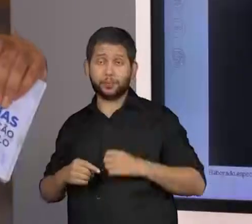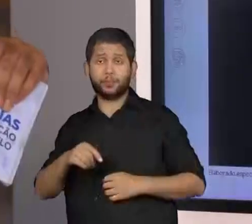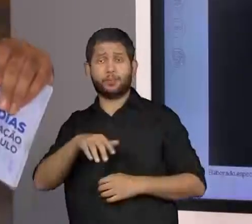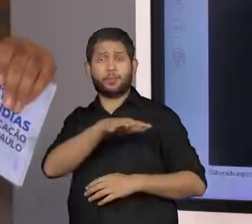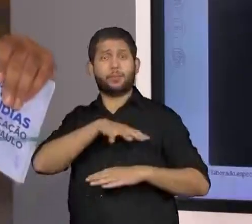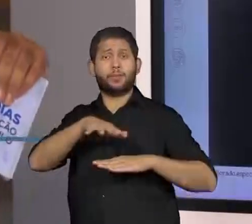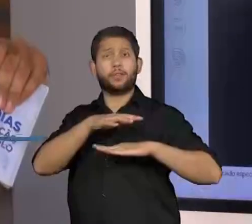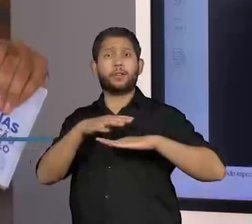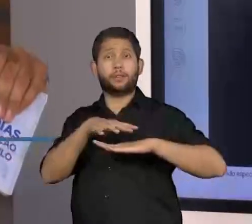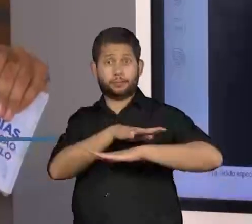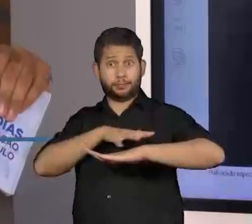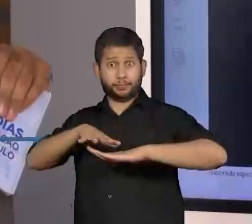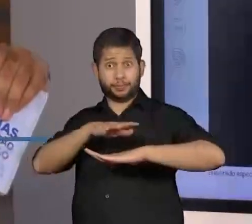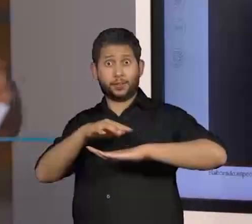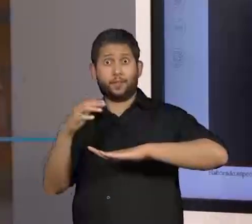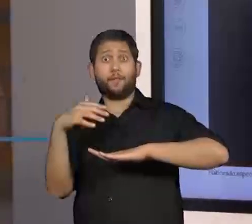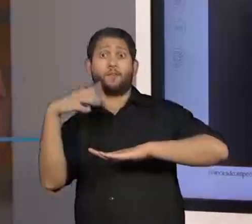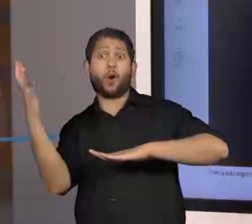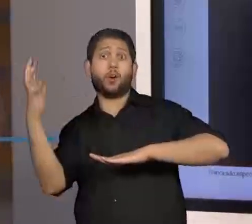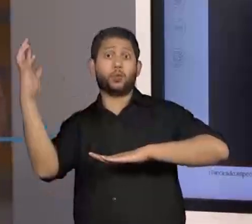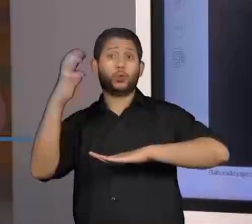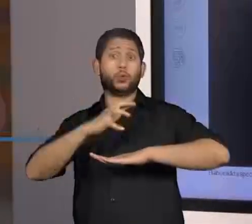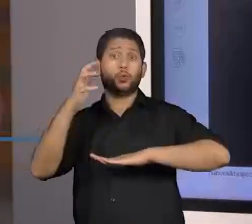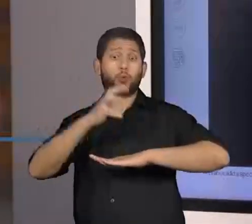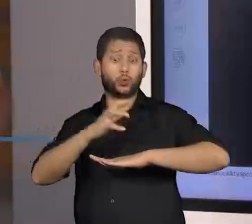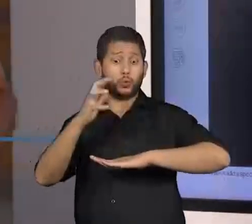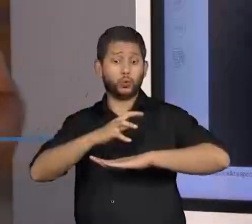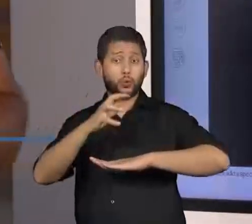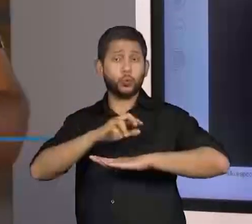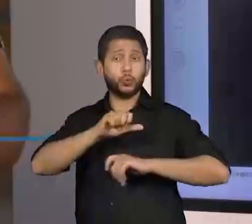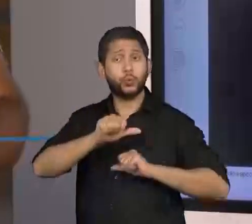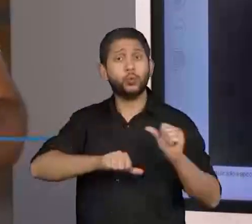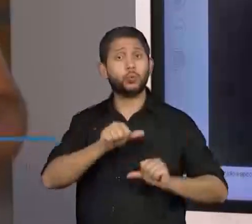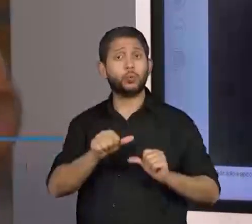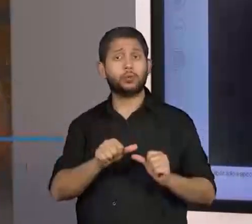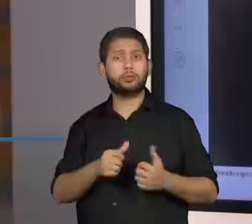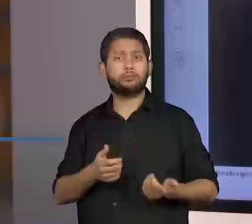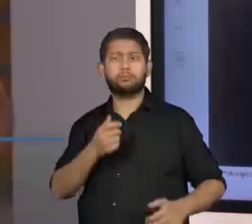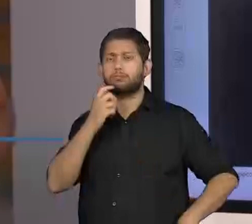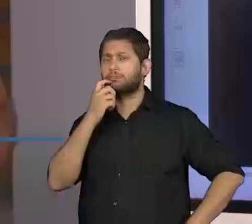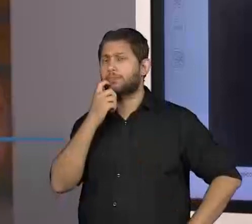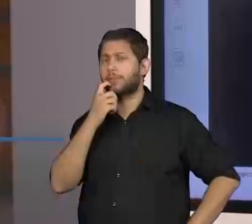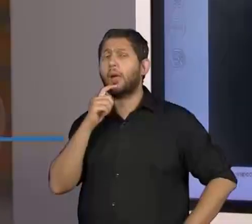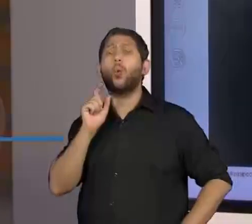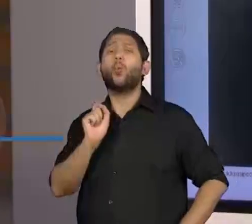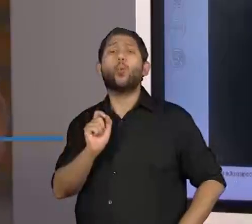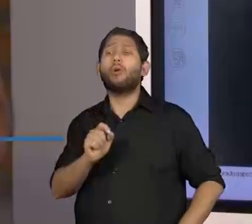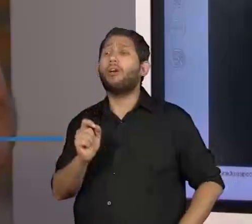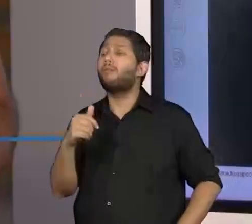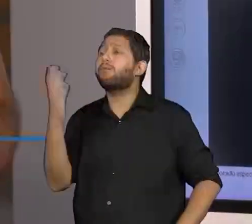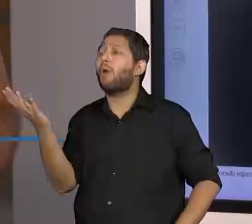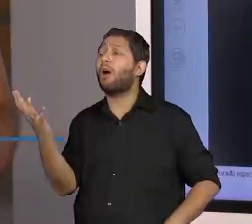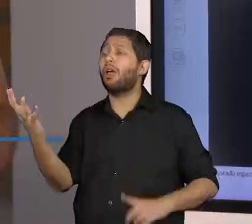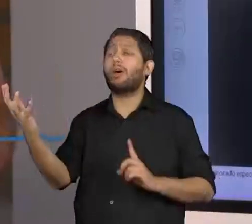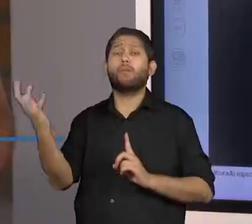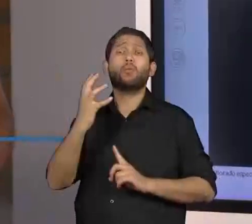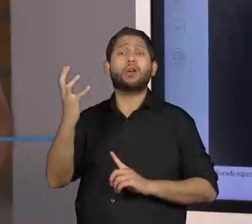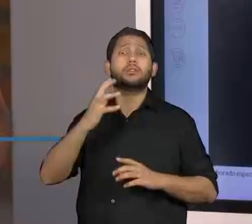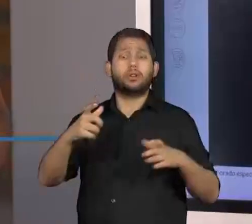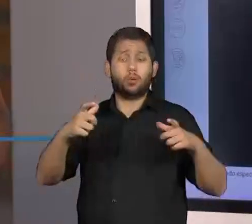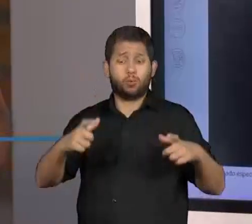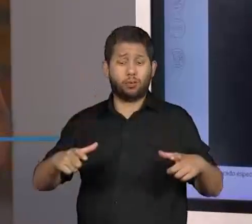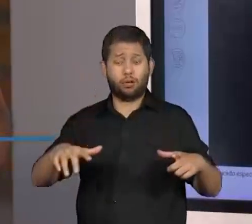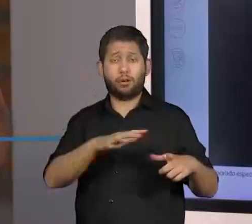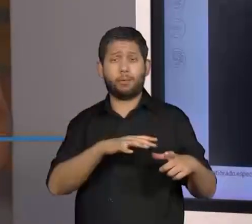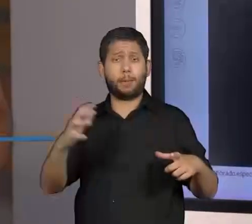são esses agentes externos? Será que é um agente que vem de outro país e muda as camadas aqui do